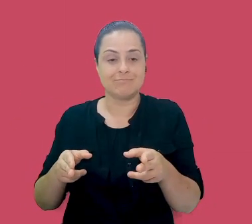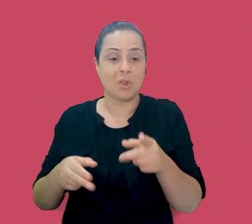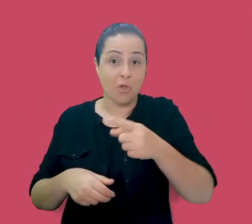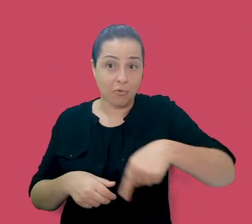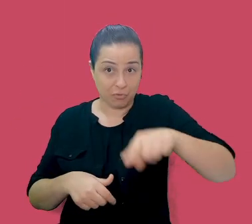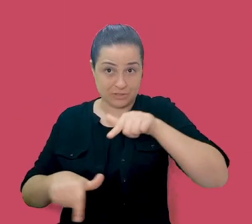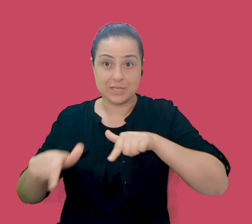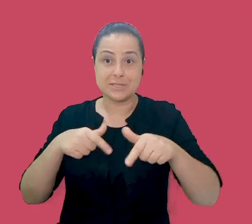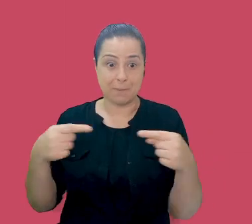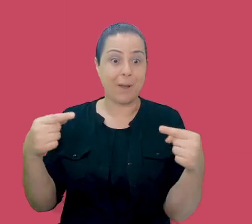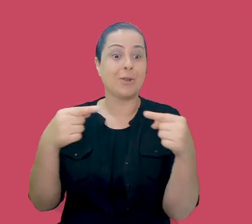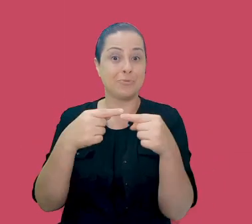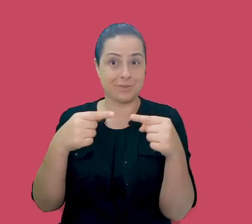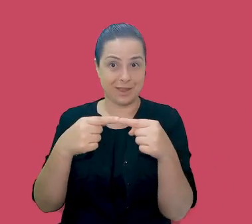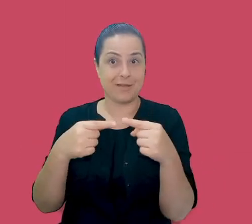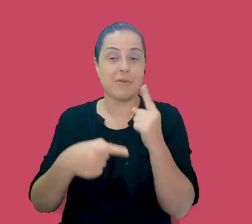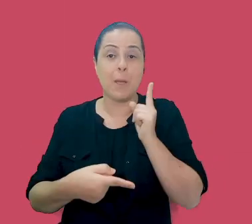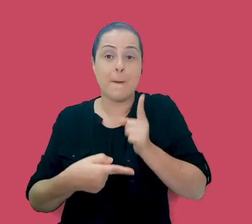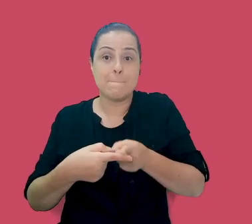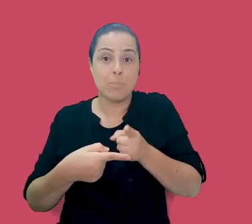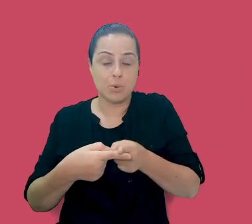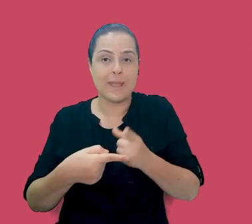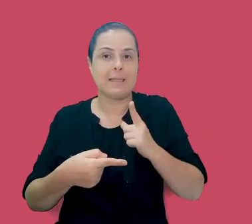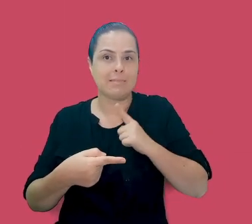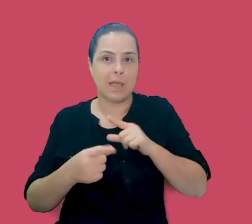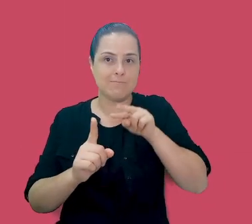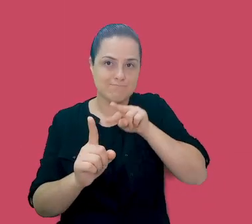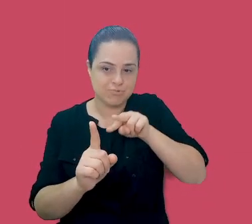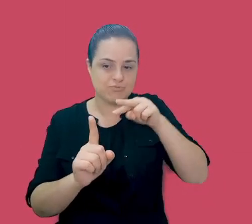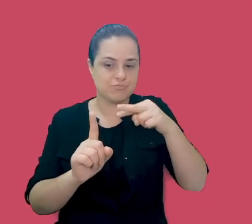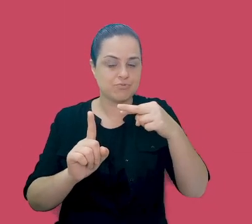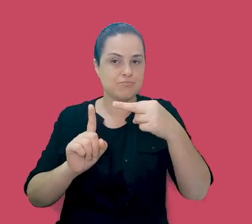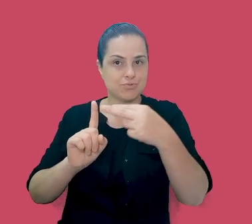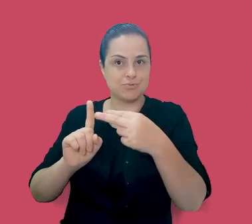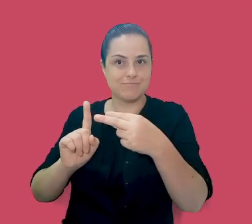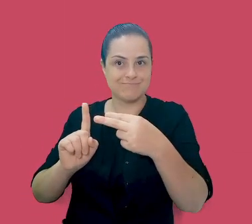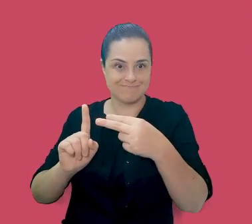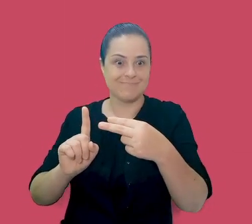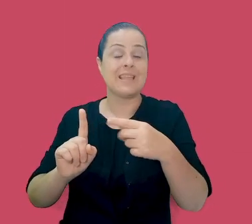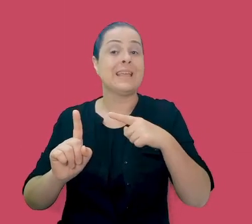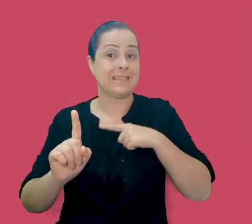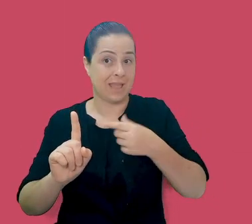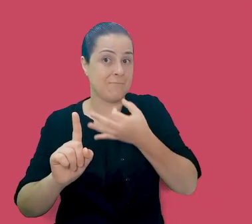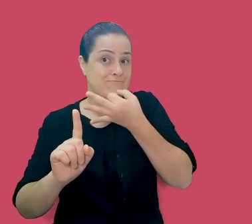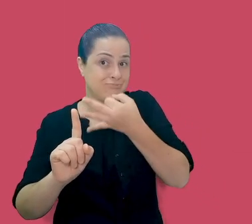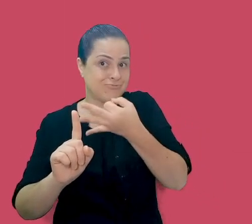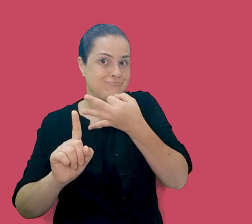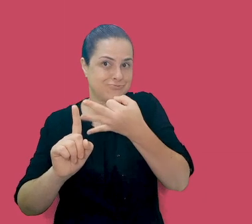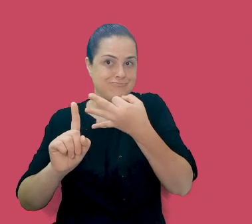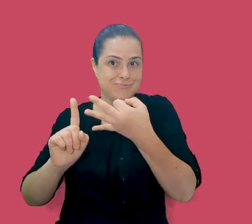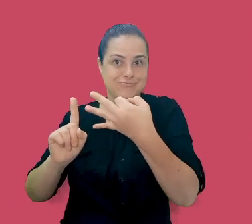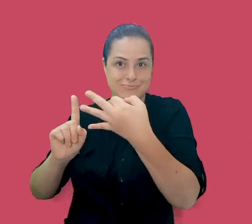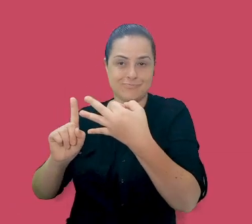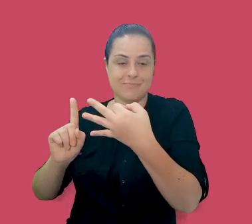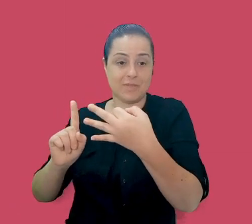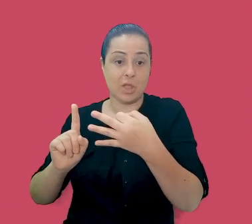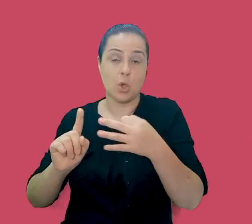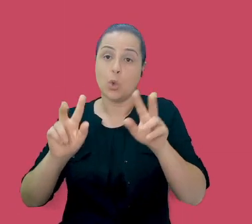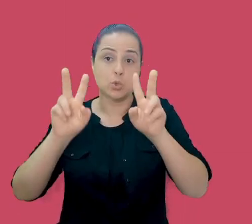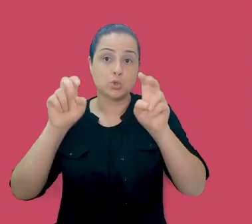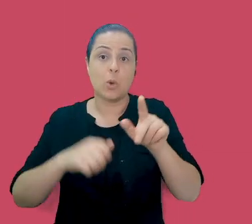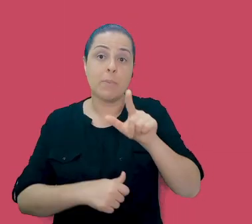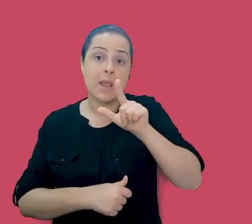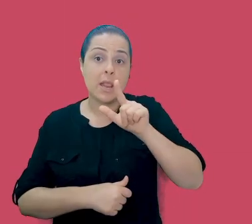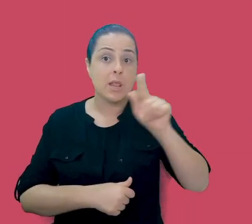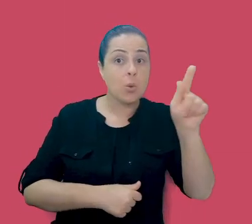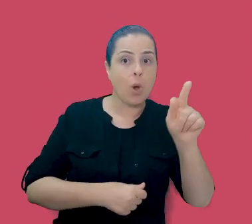trabalho de vocês, é que ele é capaz de trazer vieses também. Ele traz vieses de linguagem, traz vieses